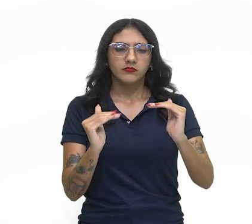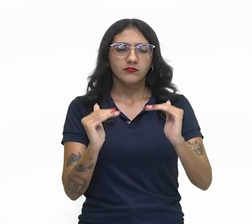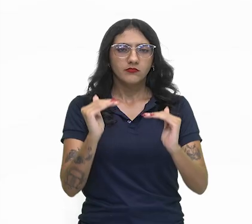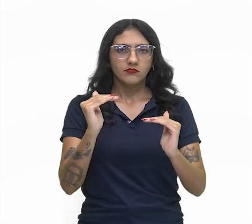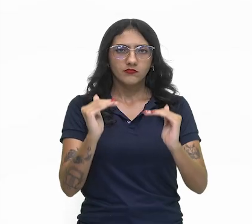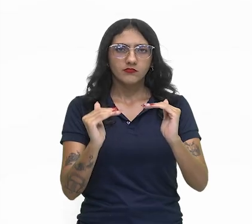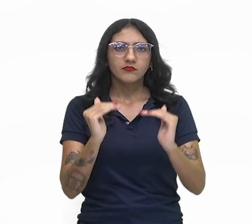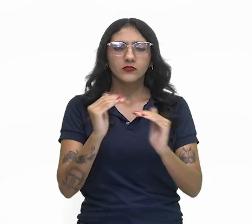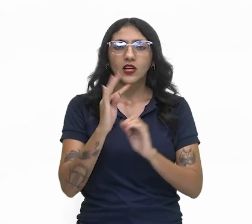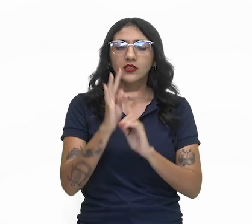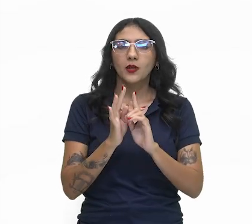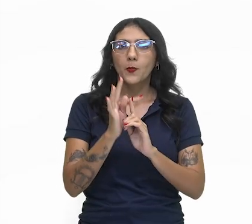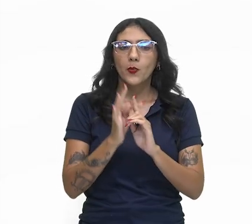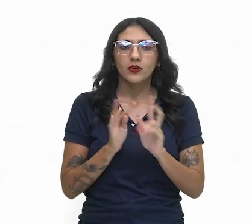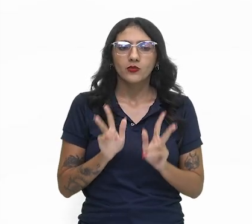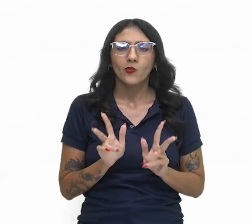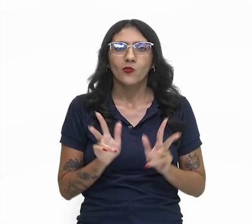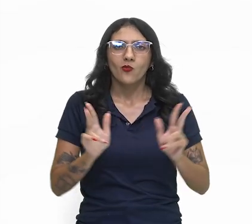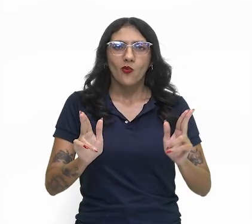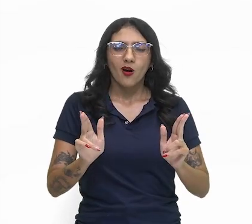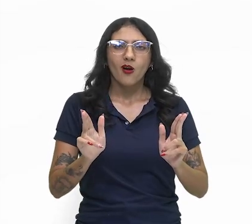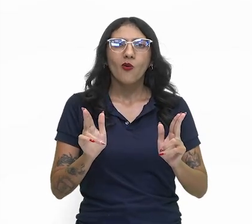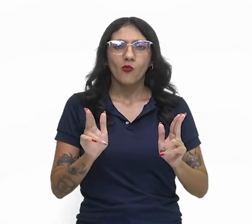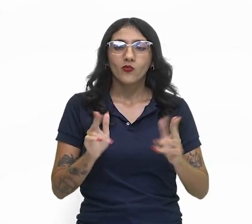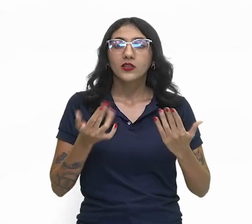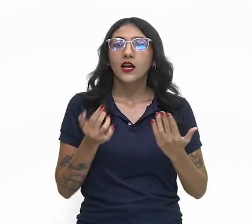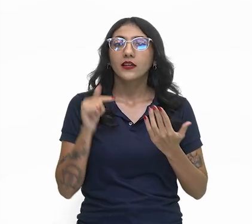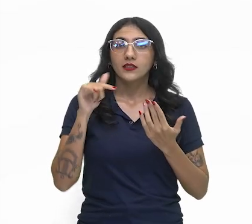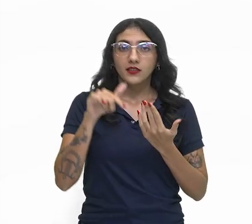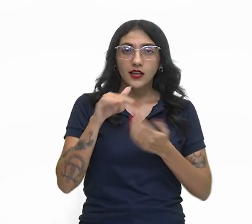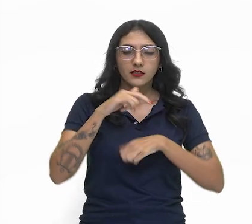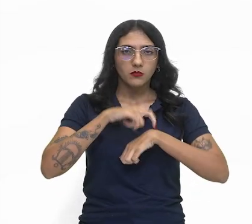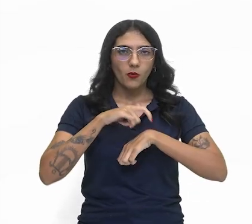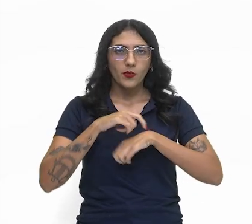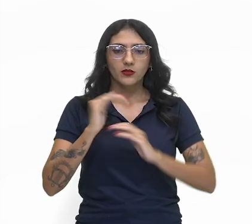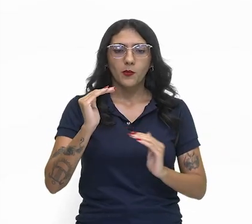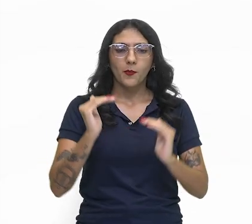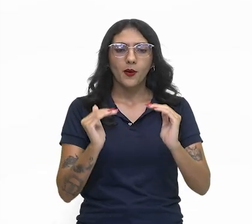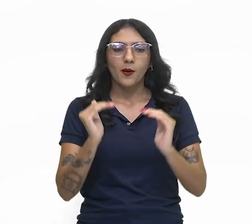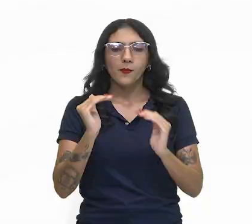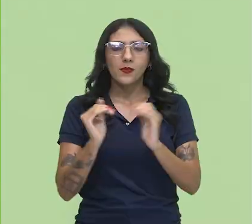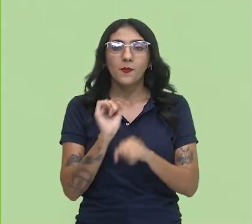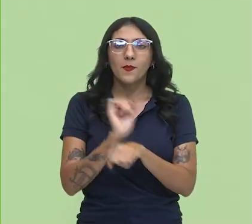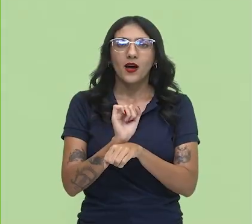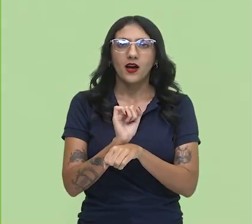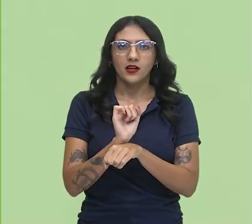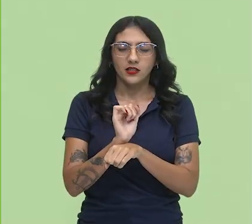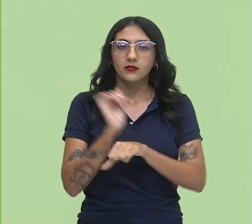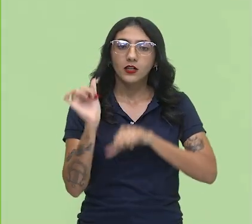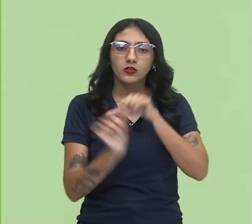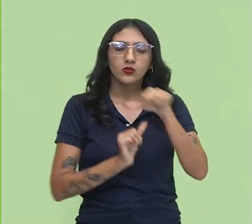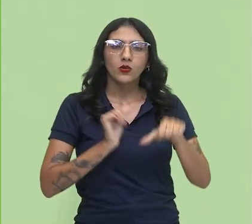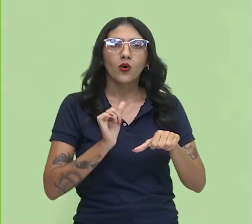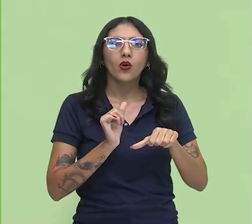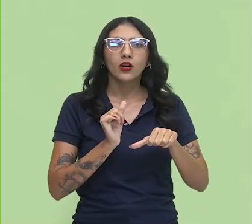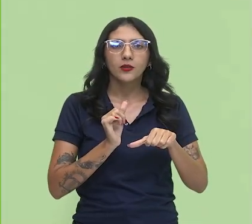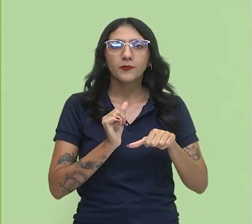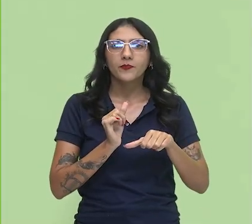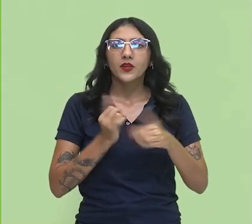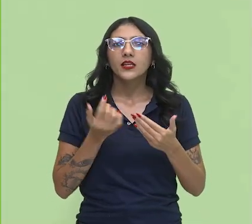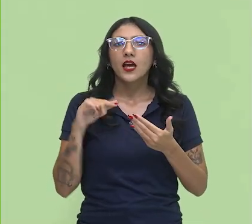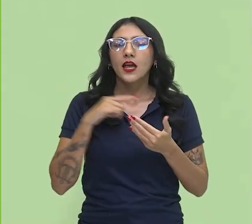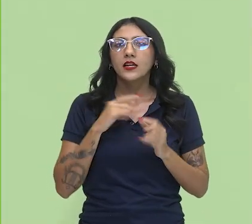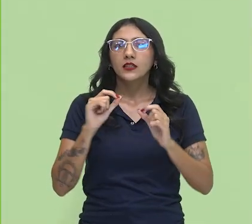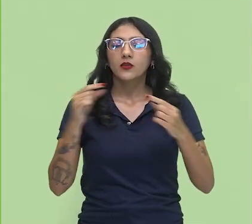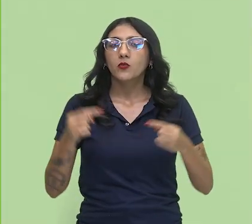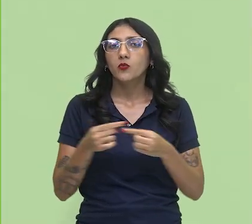a temperatura dos corpos se torna igual. Nesse momento, cessa o fluxo de calor e eu digo que aquele sistema entrou